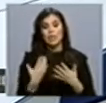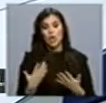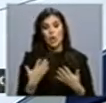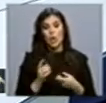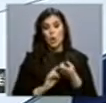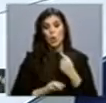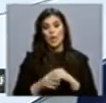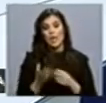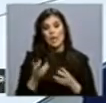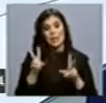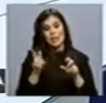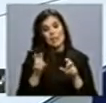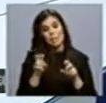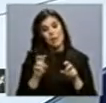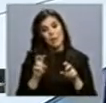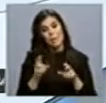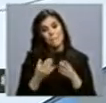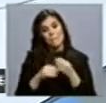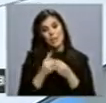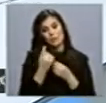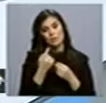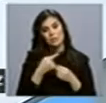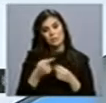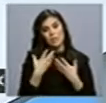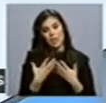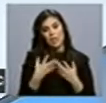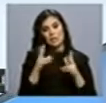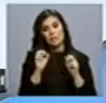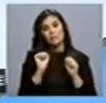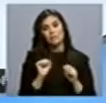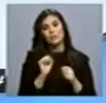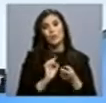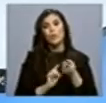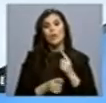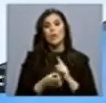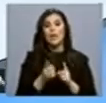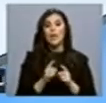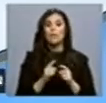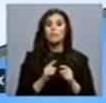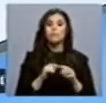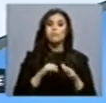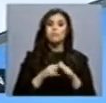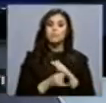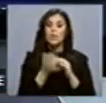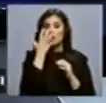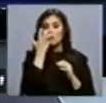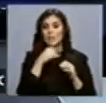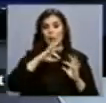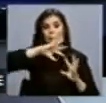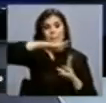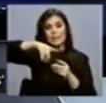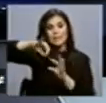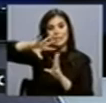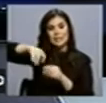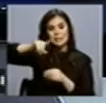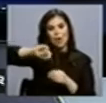outra temática esta semana e o assunto é o buraco negro que confunde planetas e as estrelas imigrantes da Via Láctea. Os buracos negros